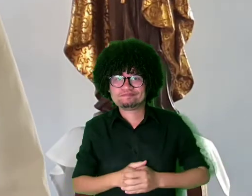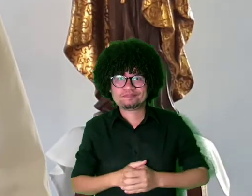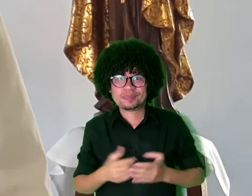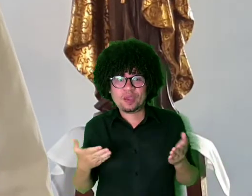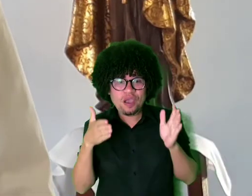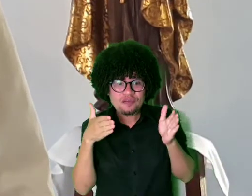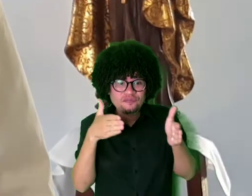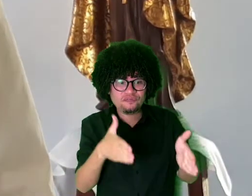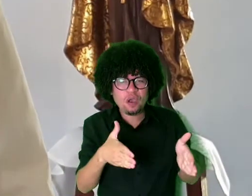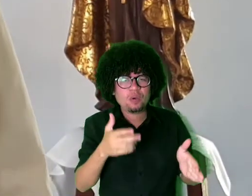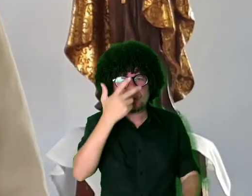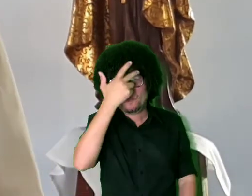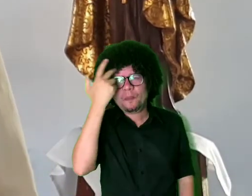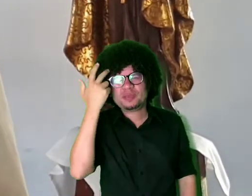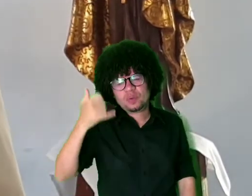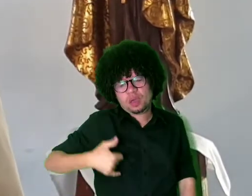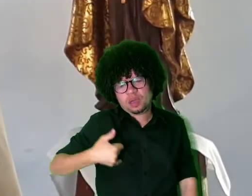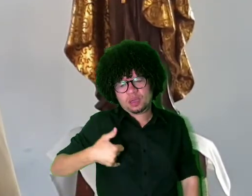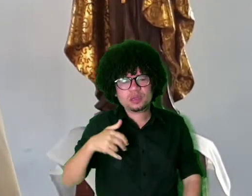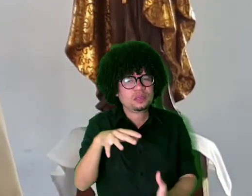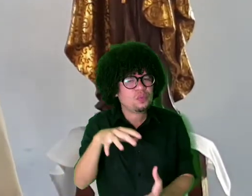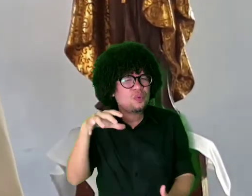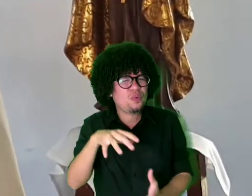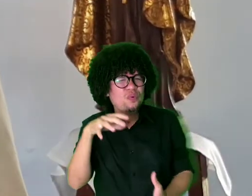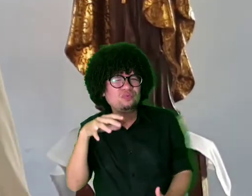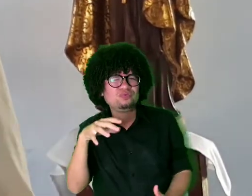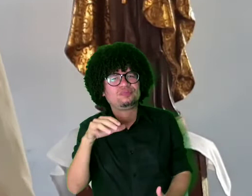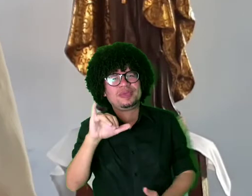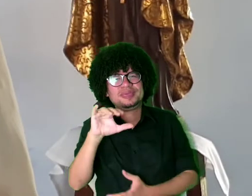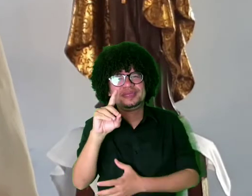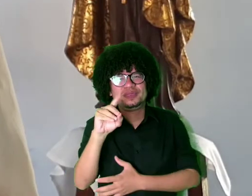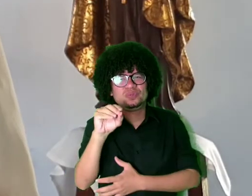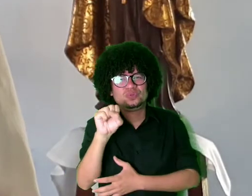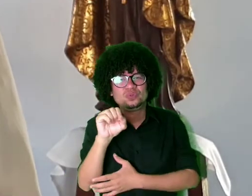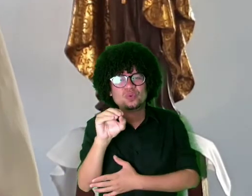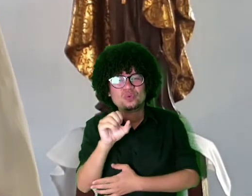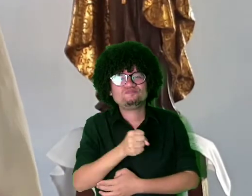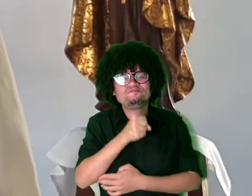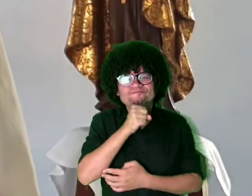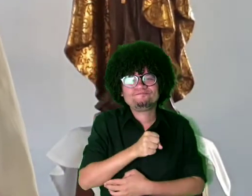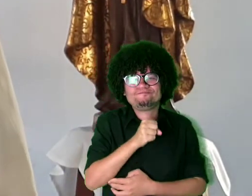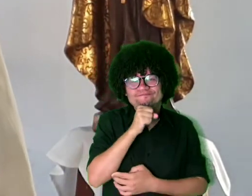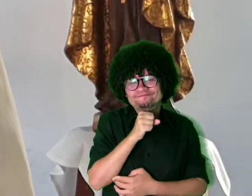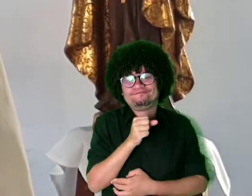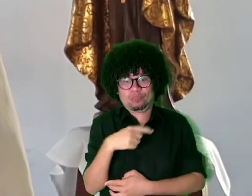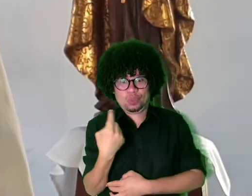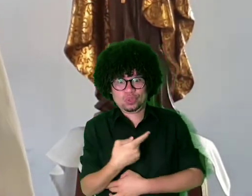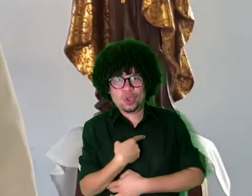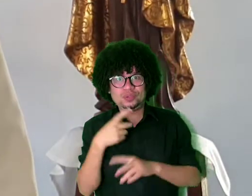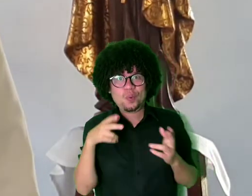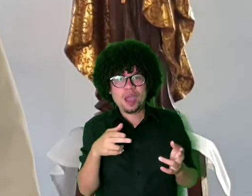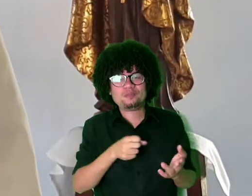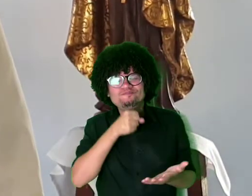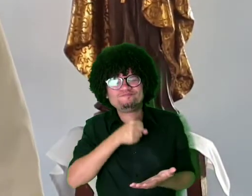O foco que estamos olhando esta festa é a